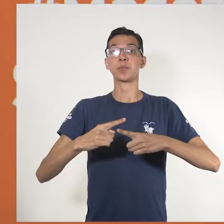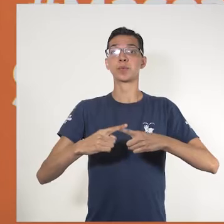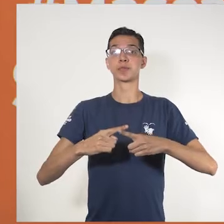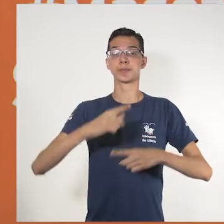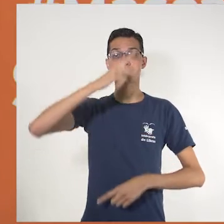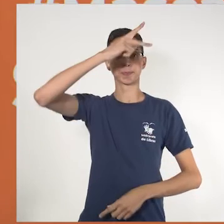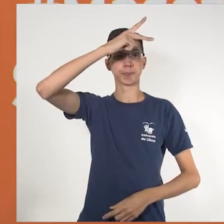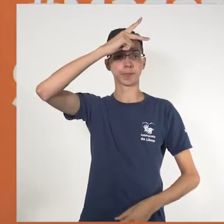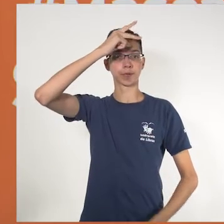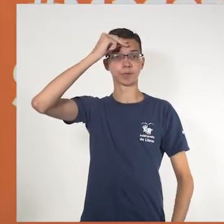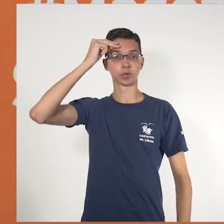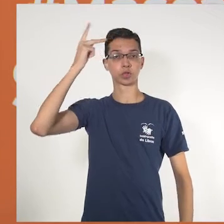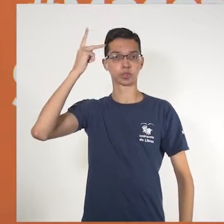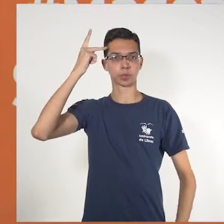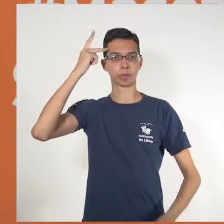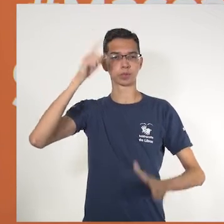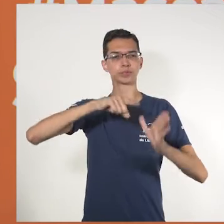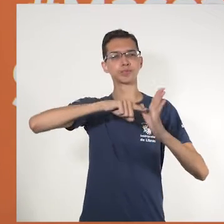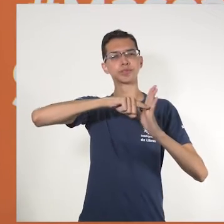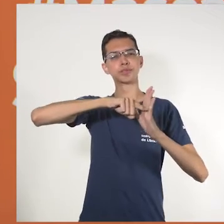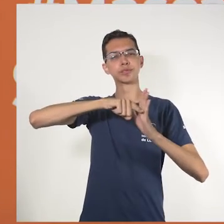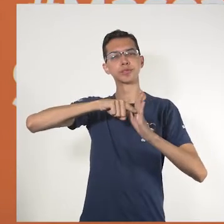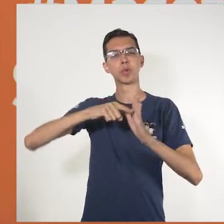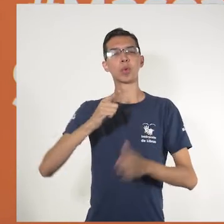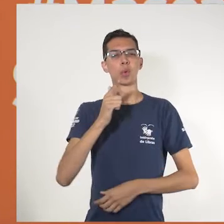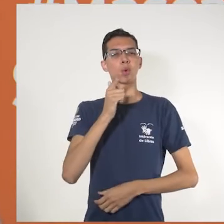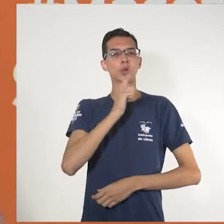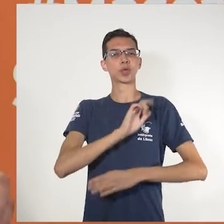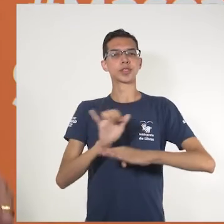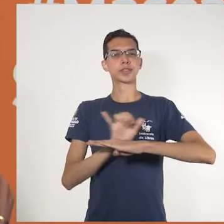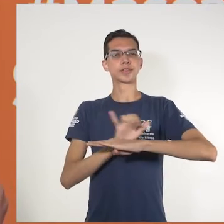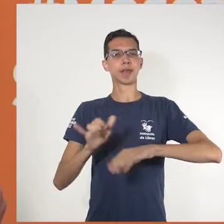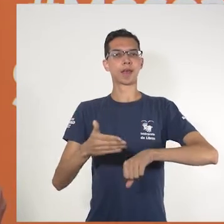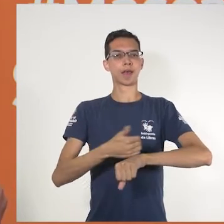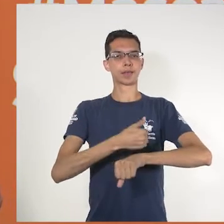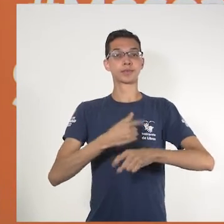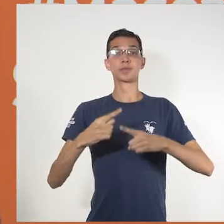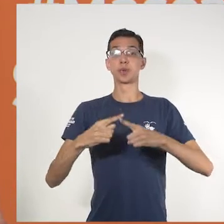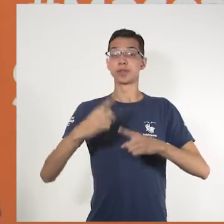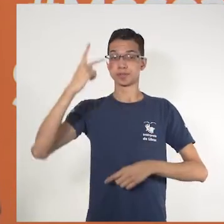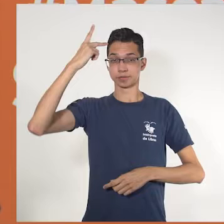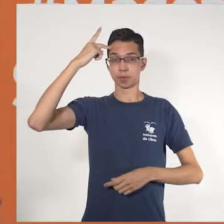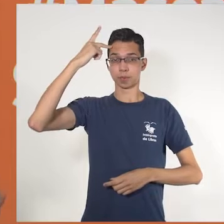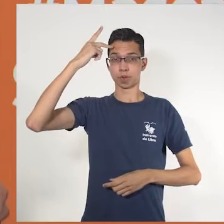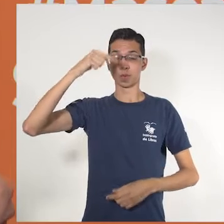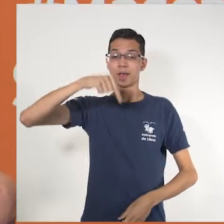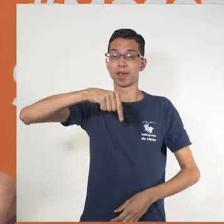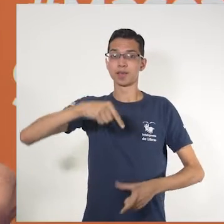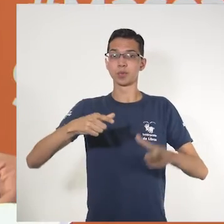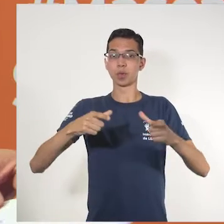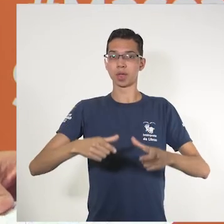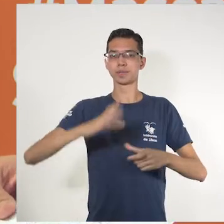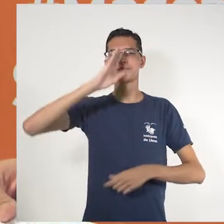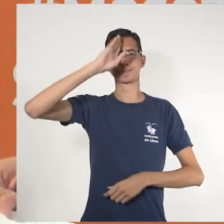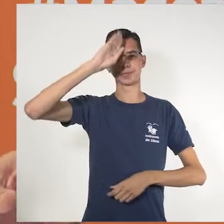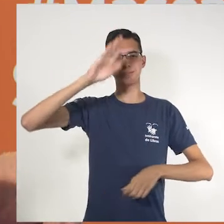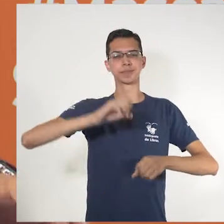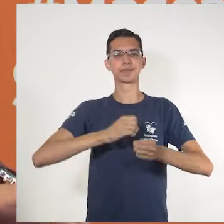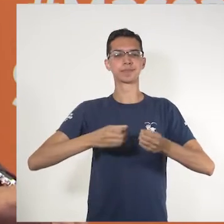se antecipar, e por conta disso, mesmo São Paulo sendo o epicentro da pandemia, aqui ninguém ficou